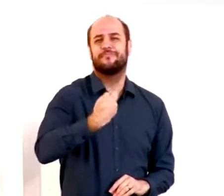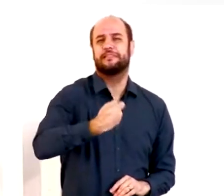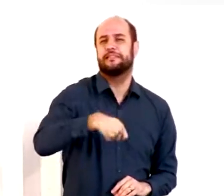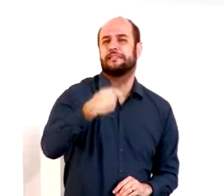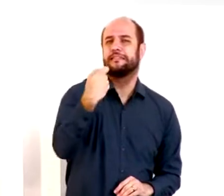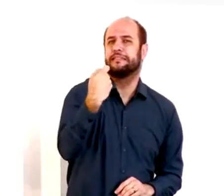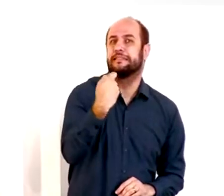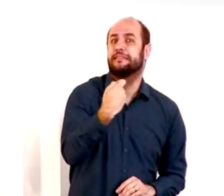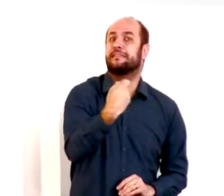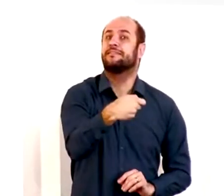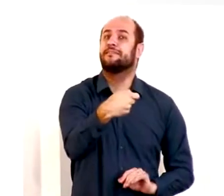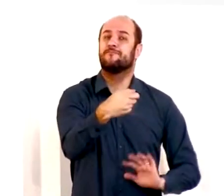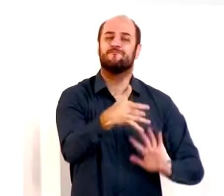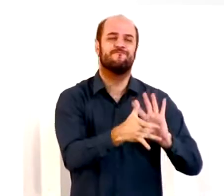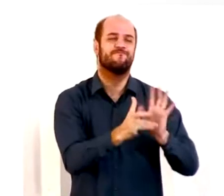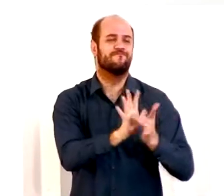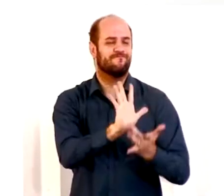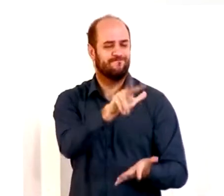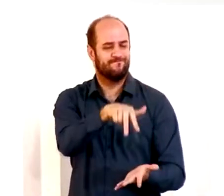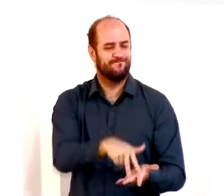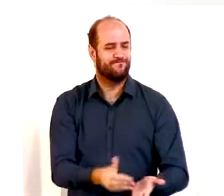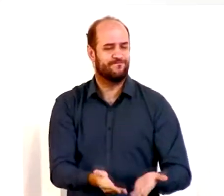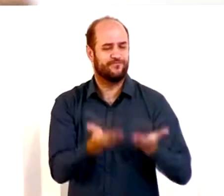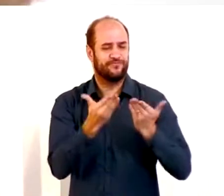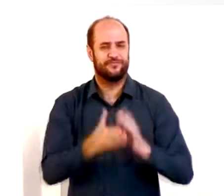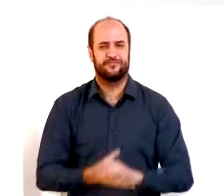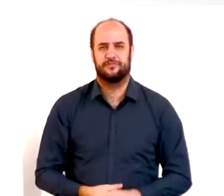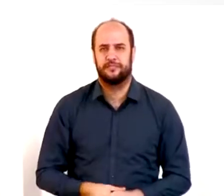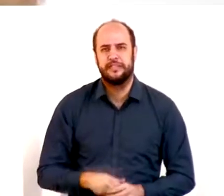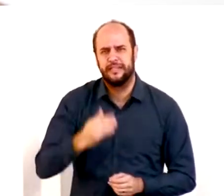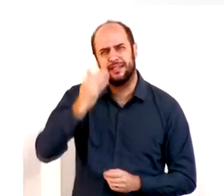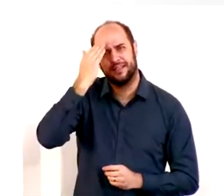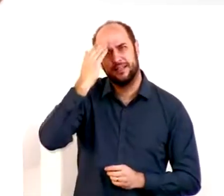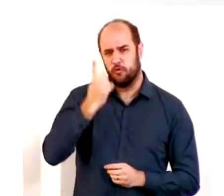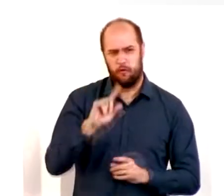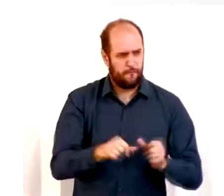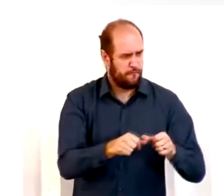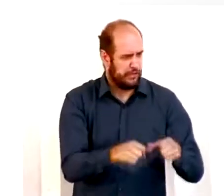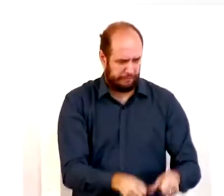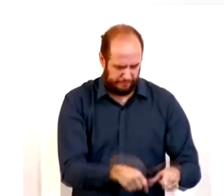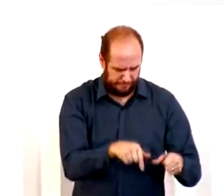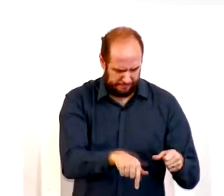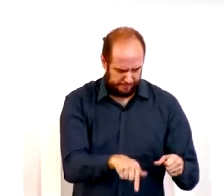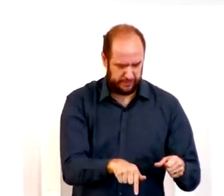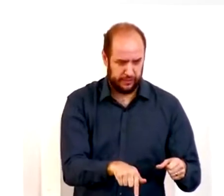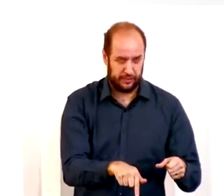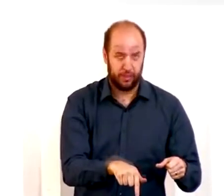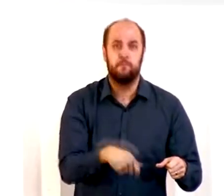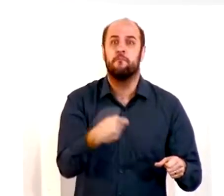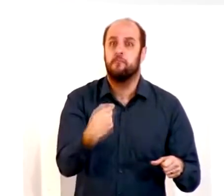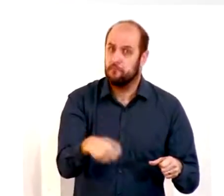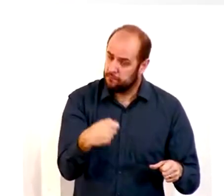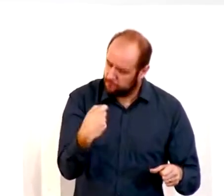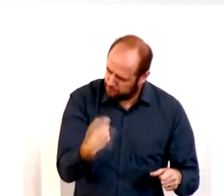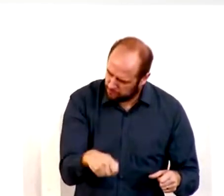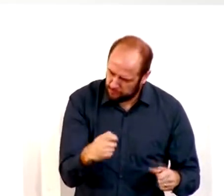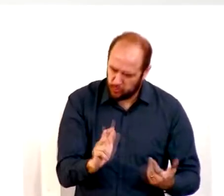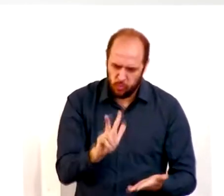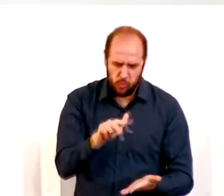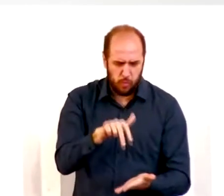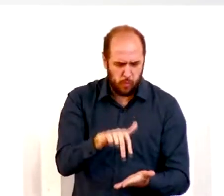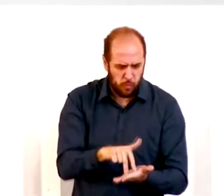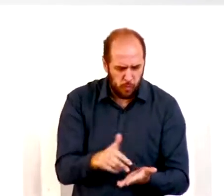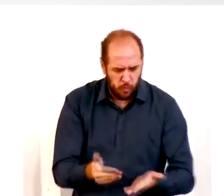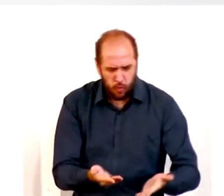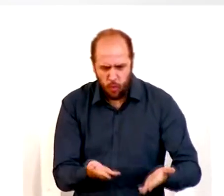ele ressuscitasse. Ou seja, ele não veio para esse lugar para ficar aqui. Era necessário que ele